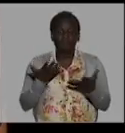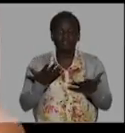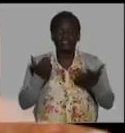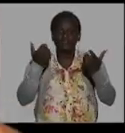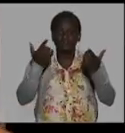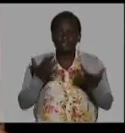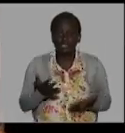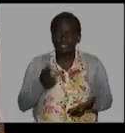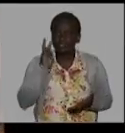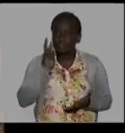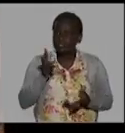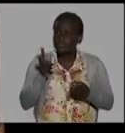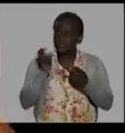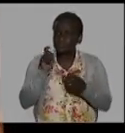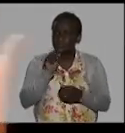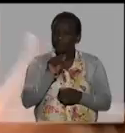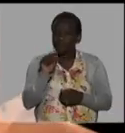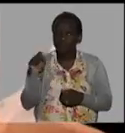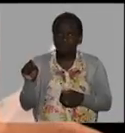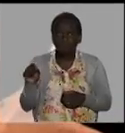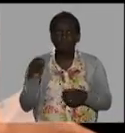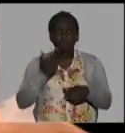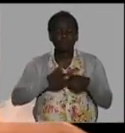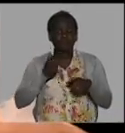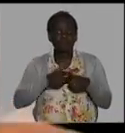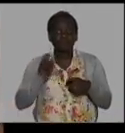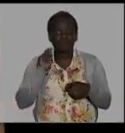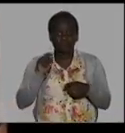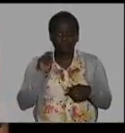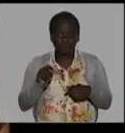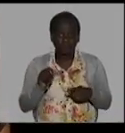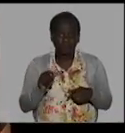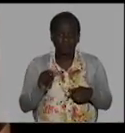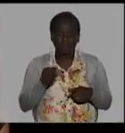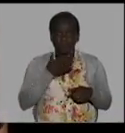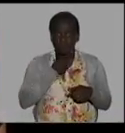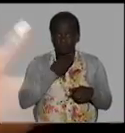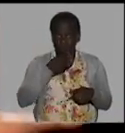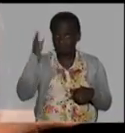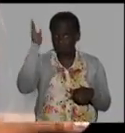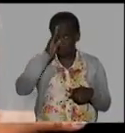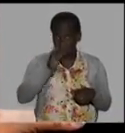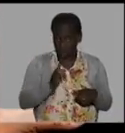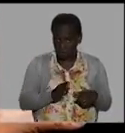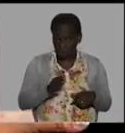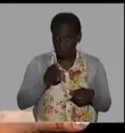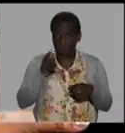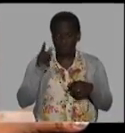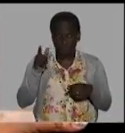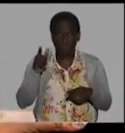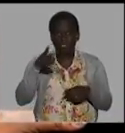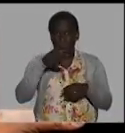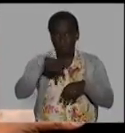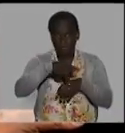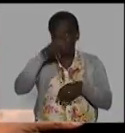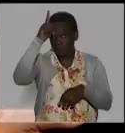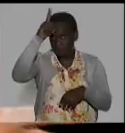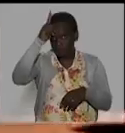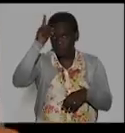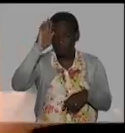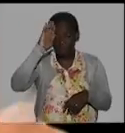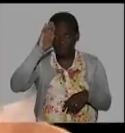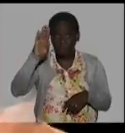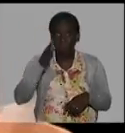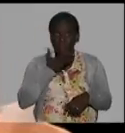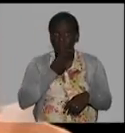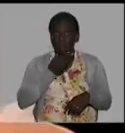eu queria falar, estava me chamando muita atenção essa questão dos brasileiros na Alemanha. E,